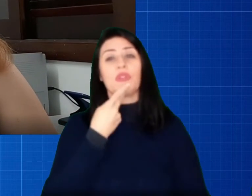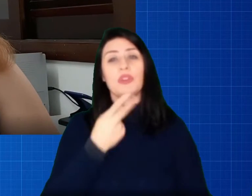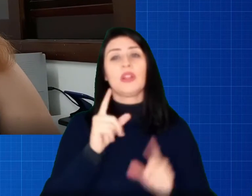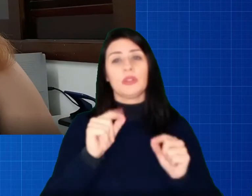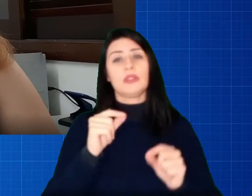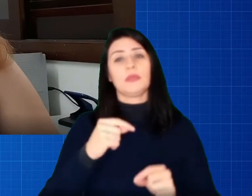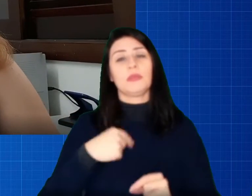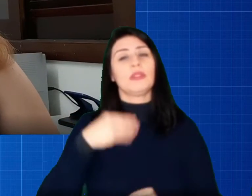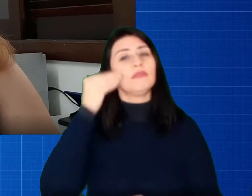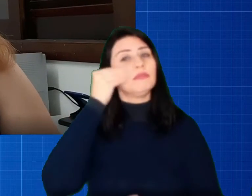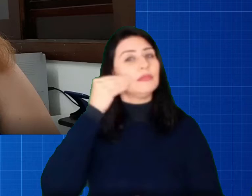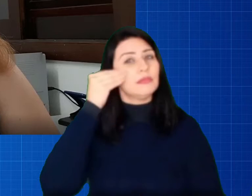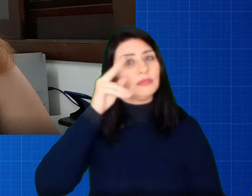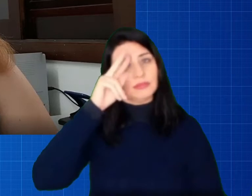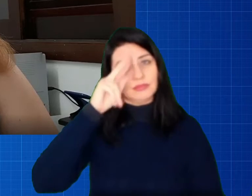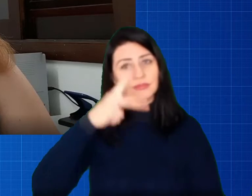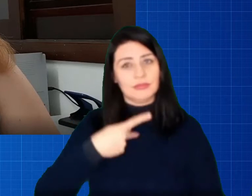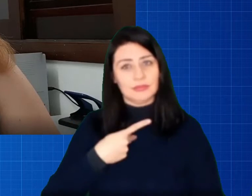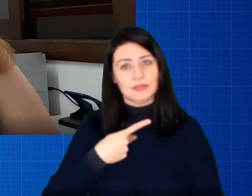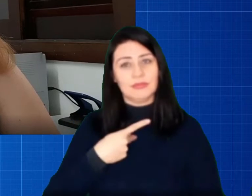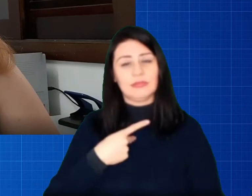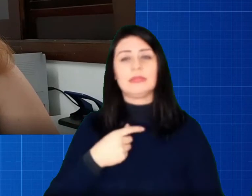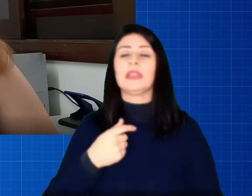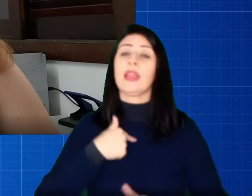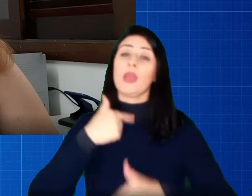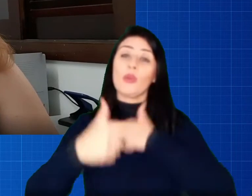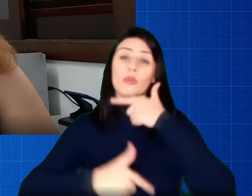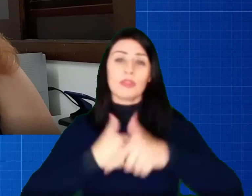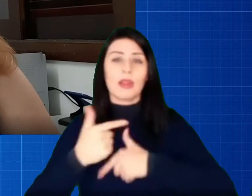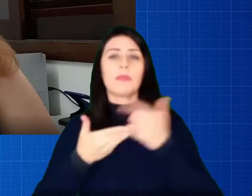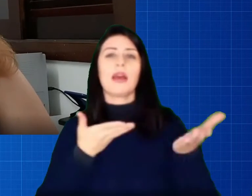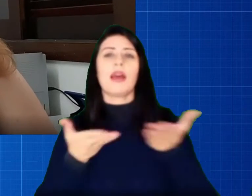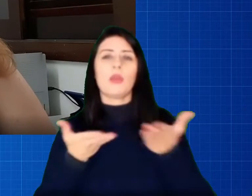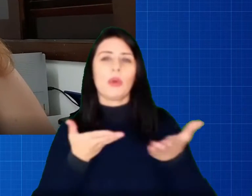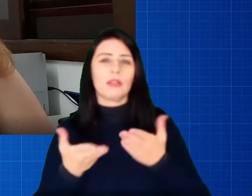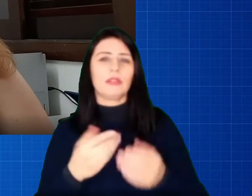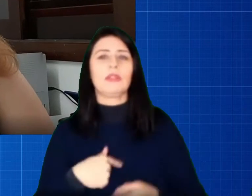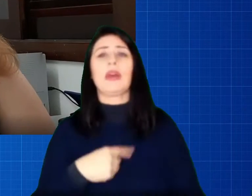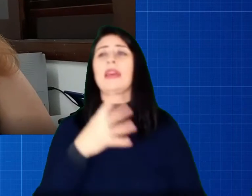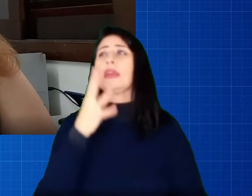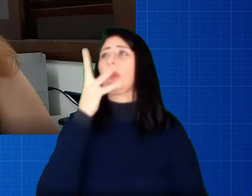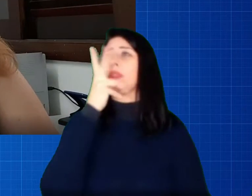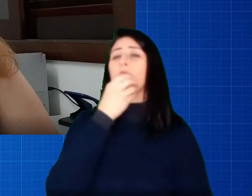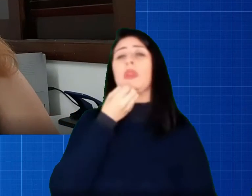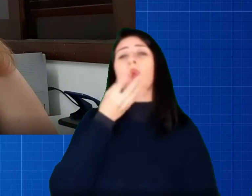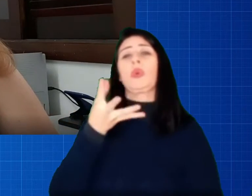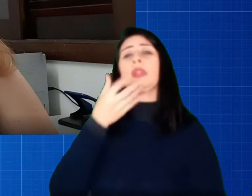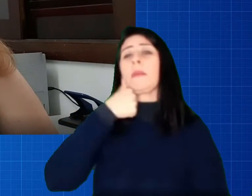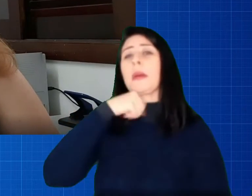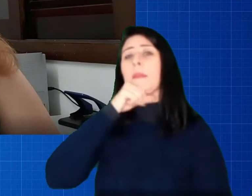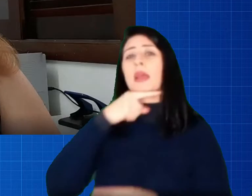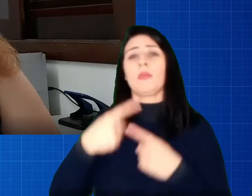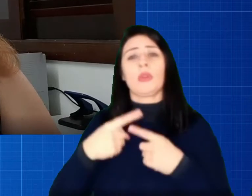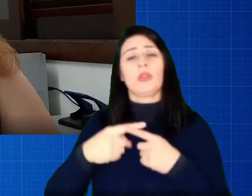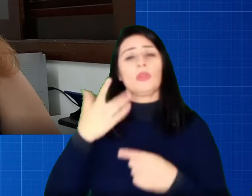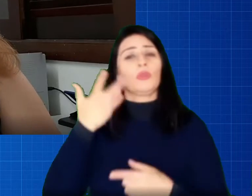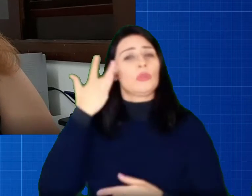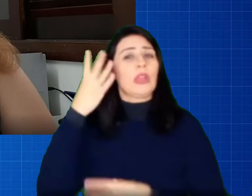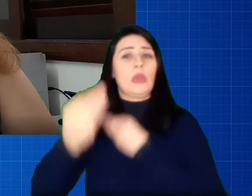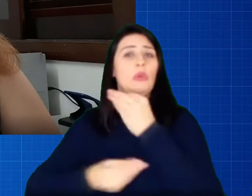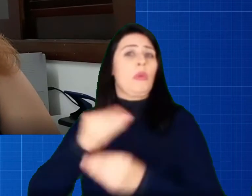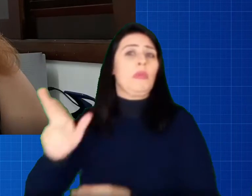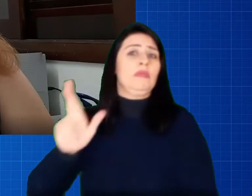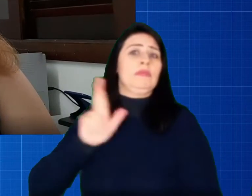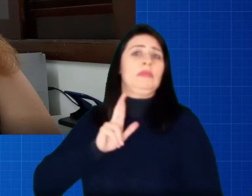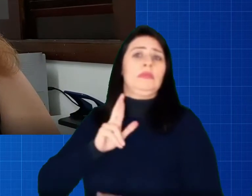muito triste. E eu falo isso por experiência própria, assim, pelo público que eu atendo. Eu